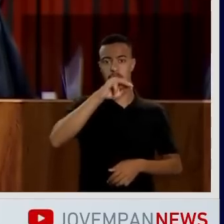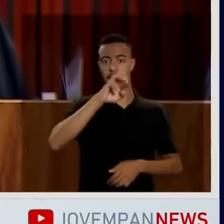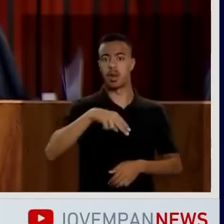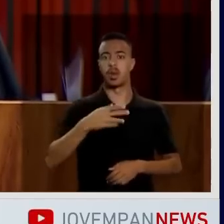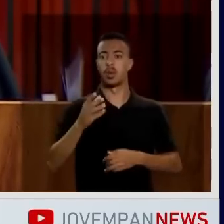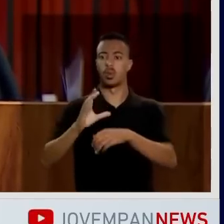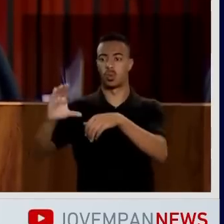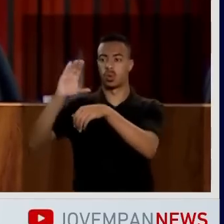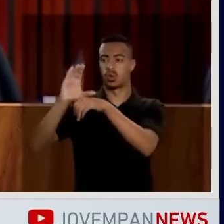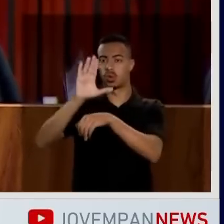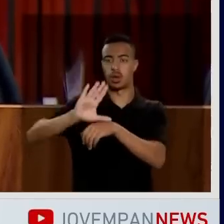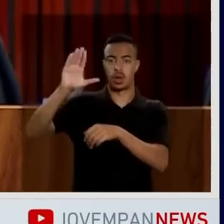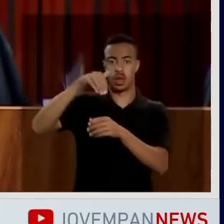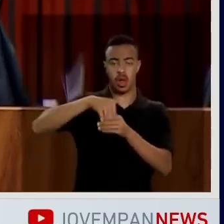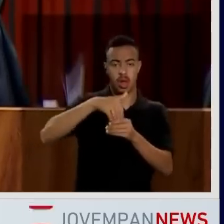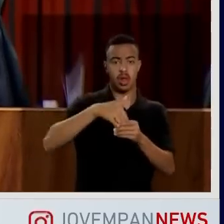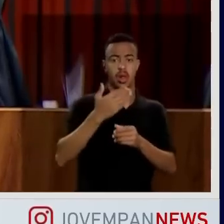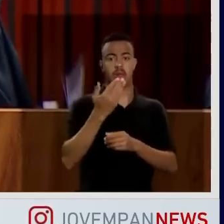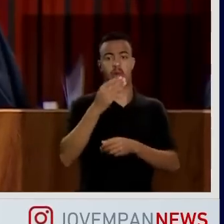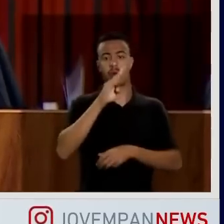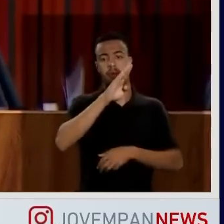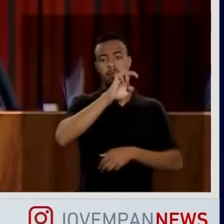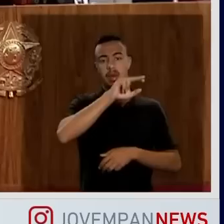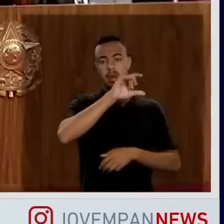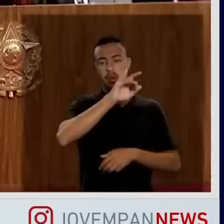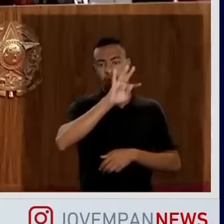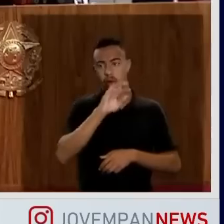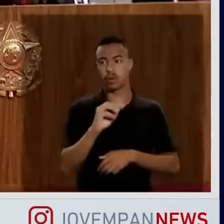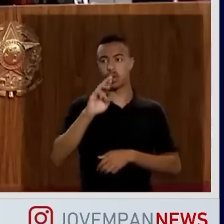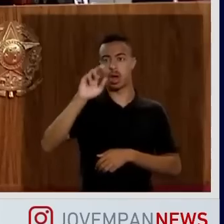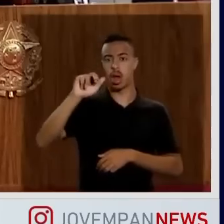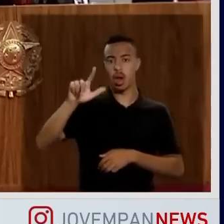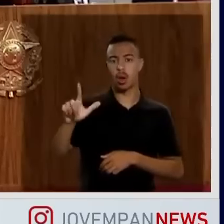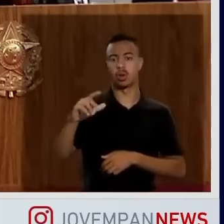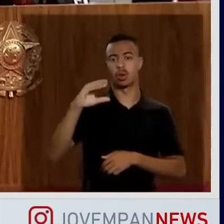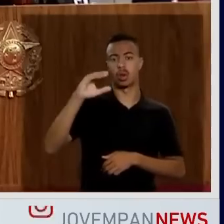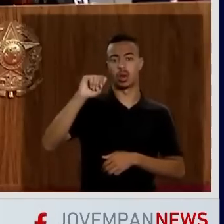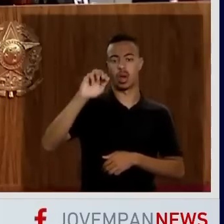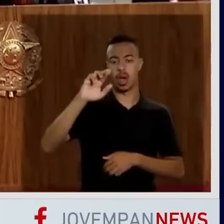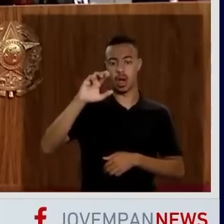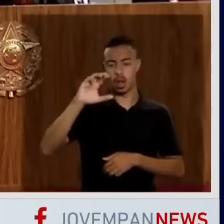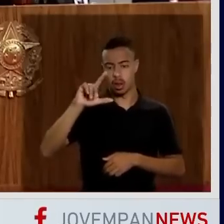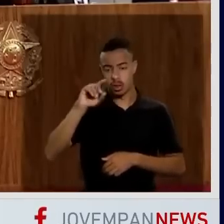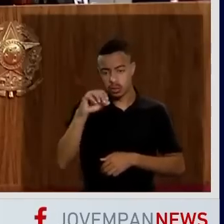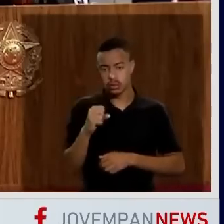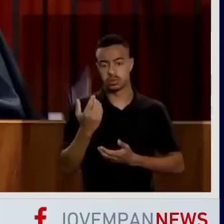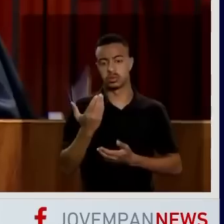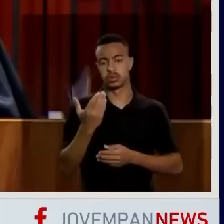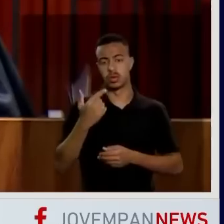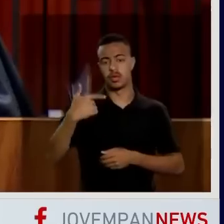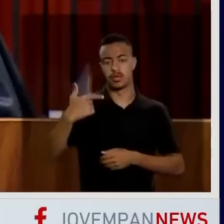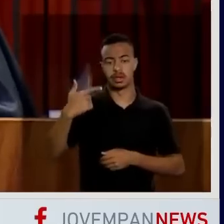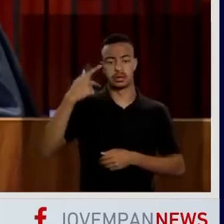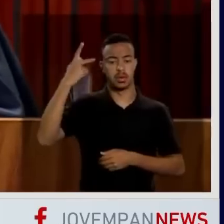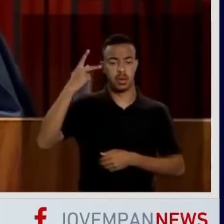alguma coisa a discordar. Se eu concordasse tudo com o Ministério Público, eu não seria advogado, né? Então, seria promotor. É, mas eu acho que tem uma questão que é